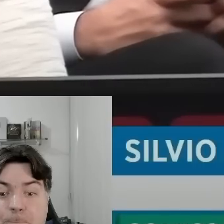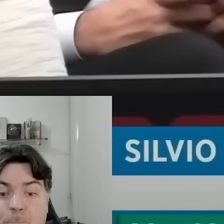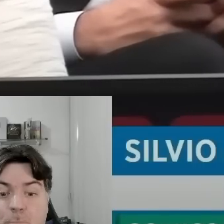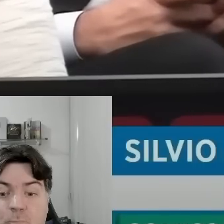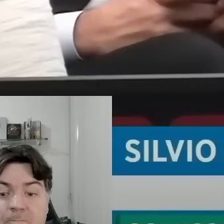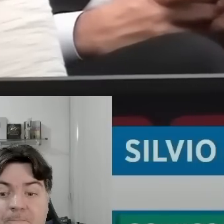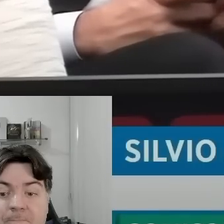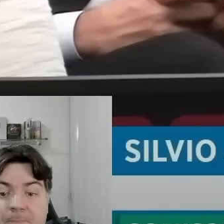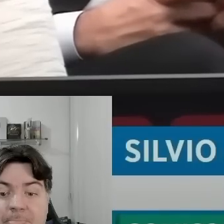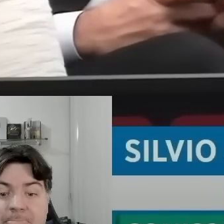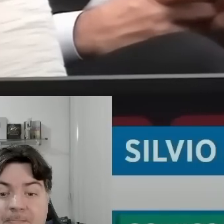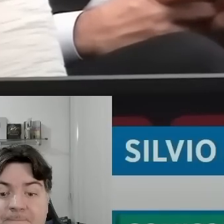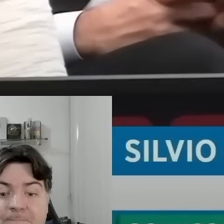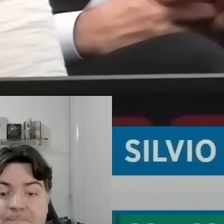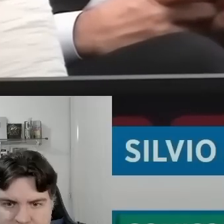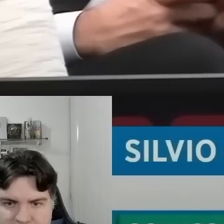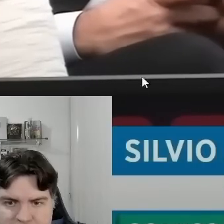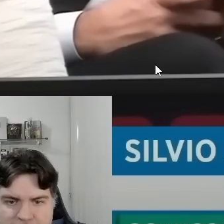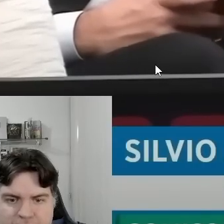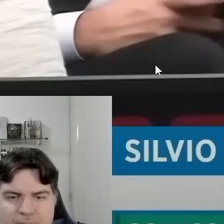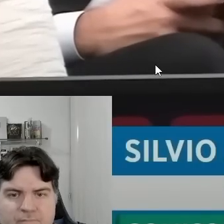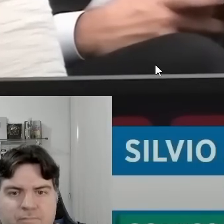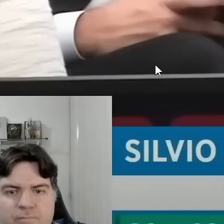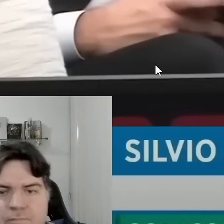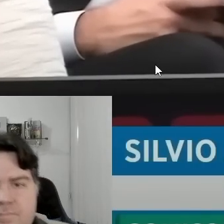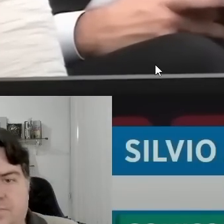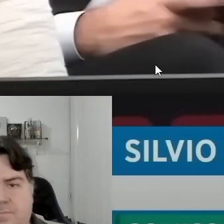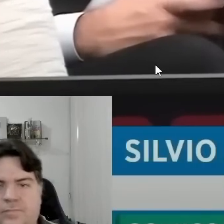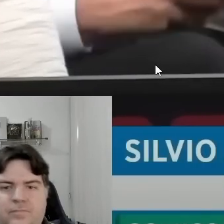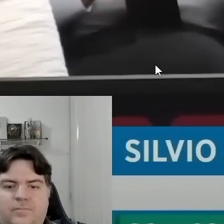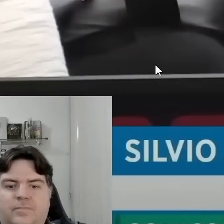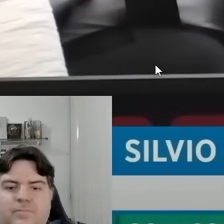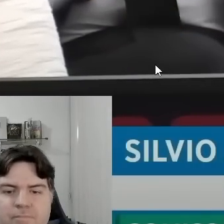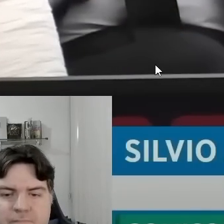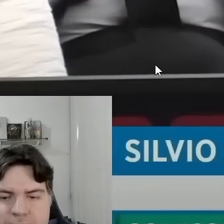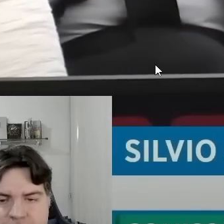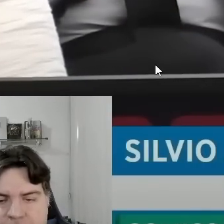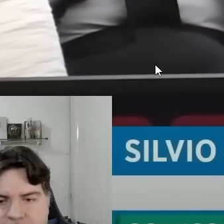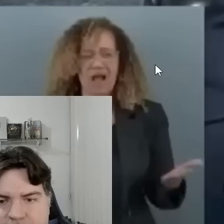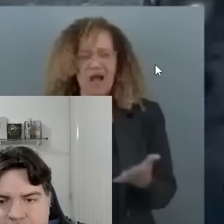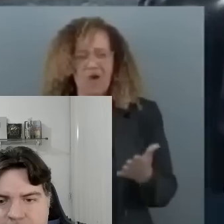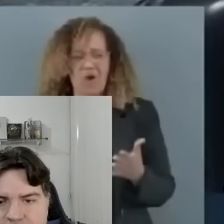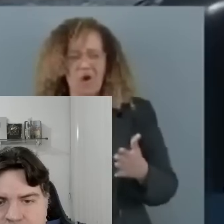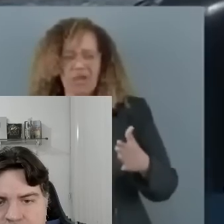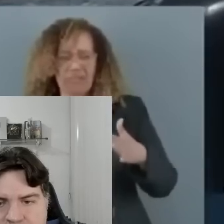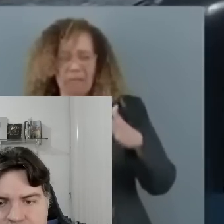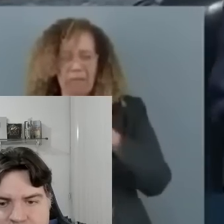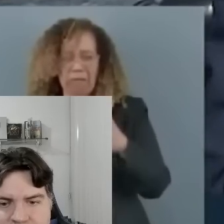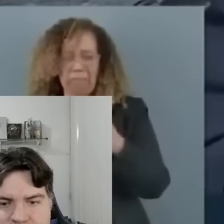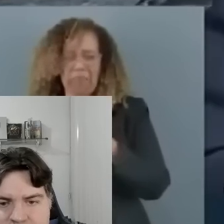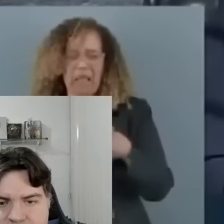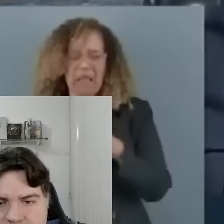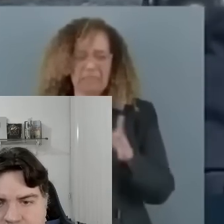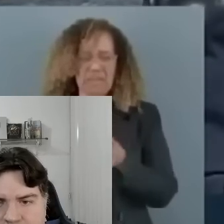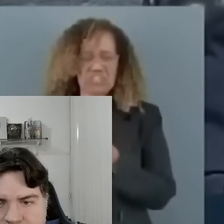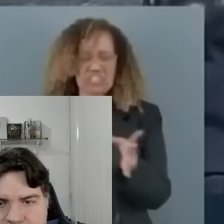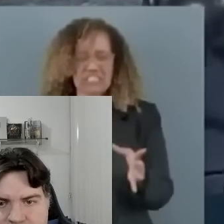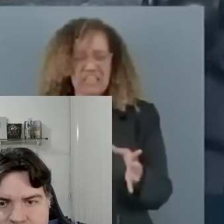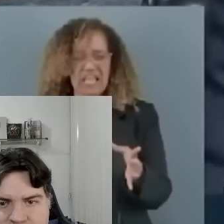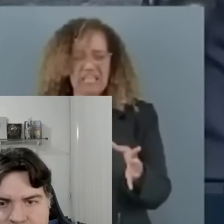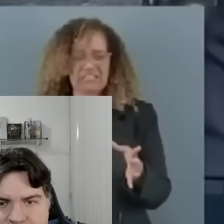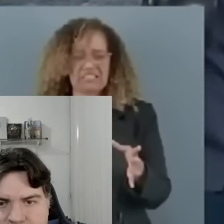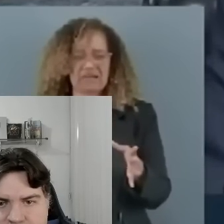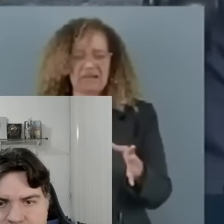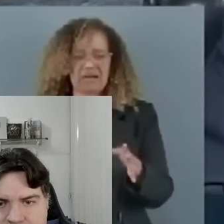um estado inconstitucional de coisa, são verdadeiras masmorras, agora os senhores se somaram na luta pela dignidade do sistema prisional. E licença ambiental, nada funciona